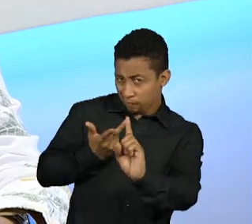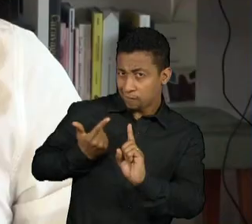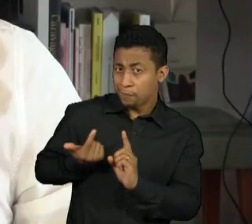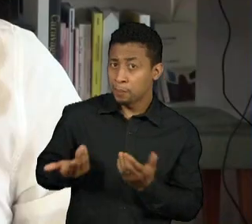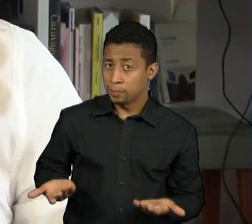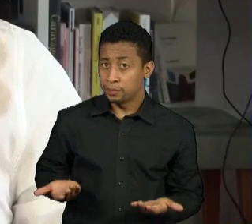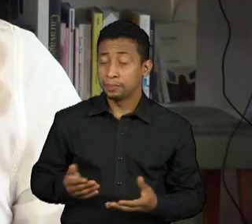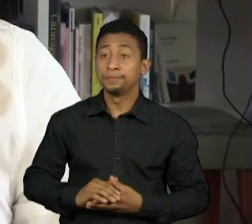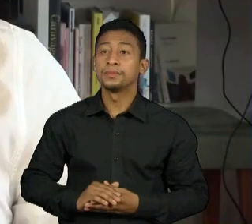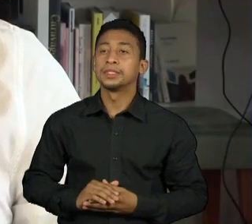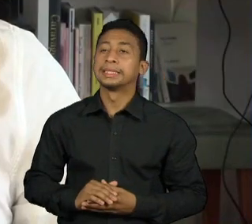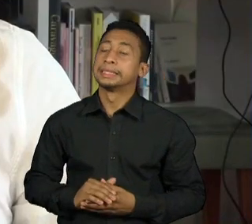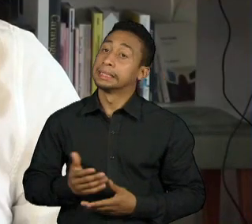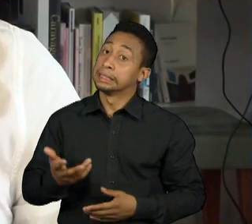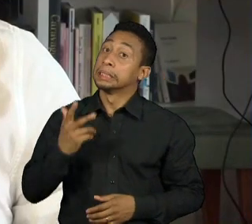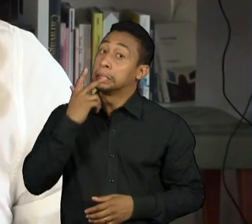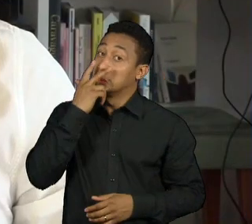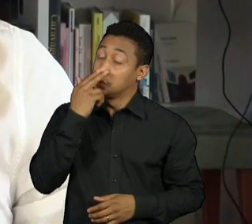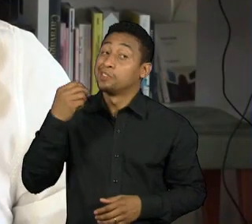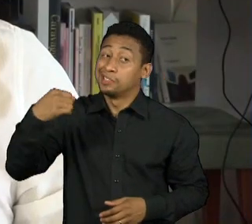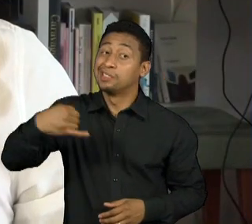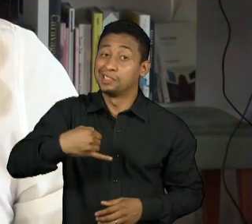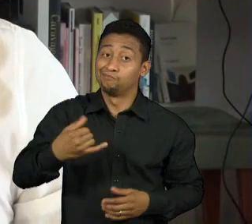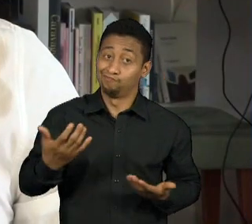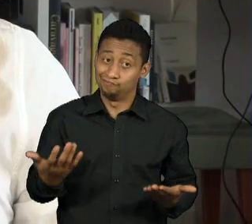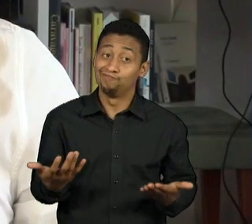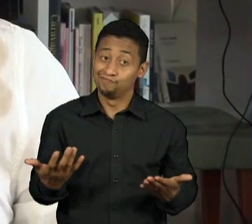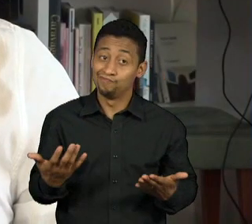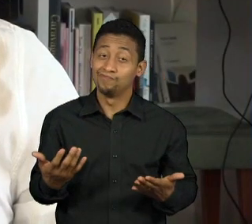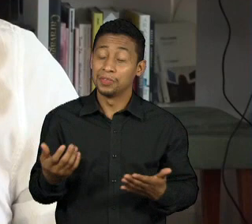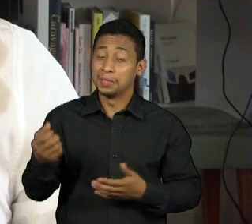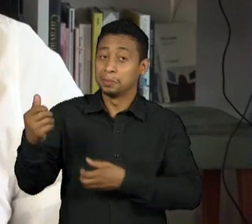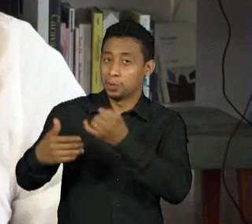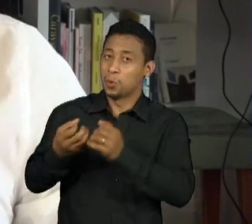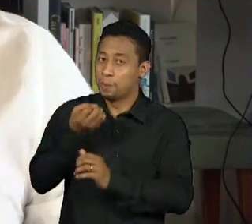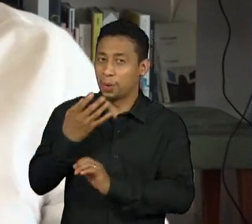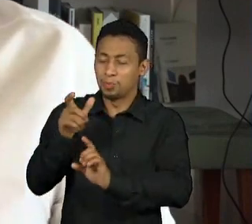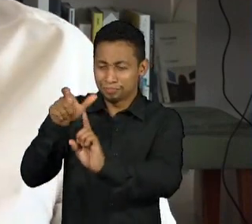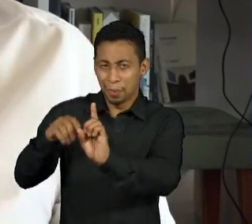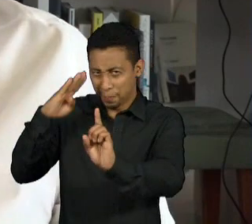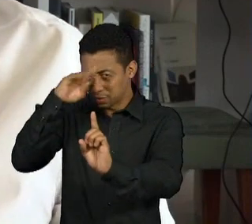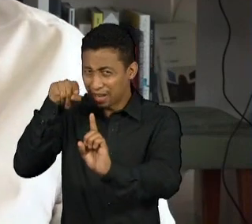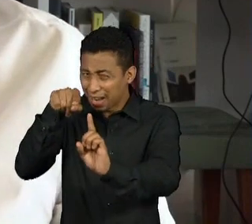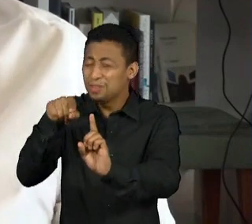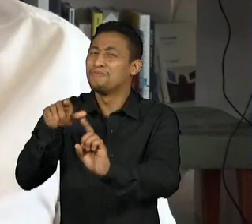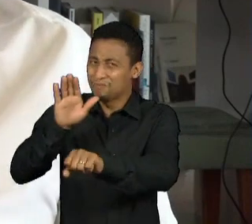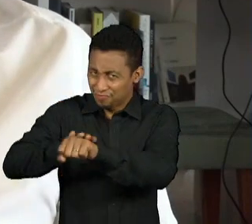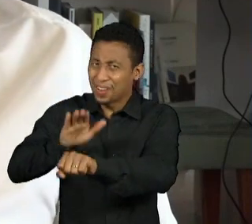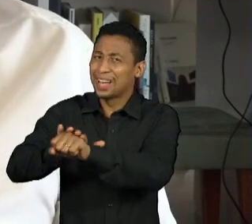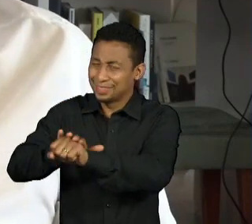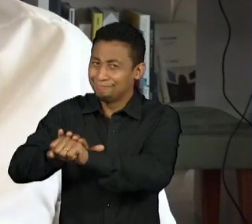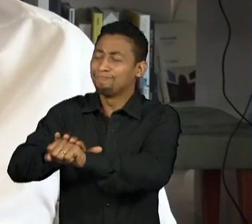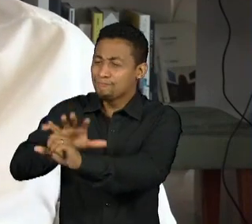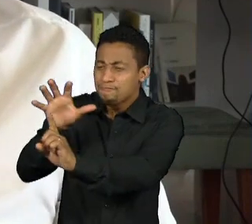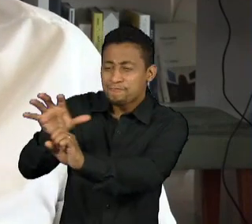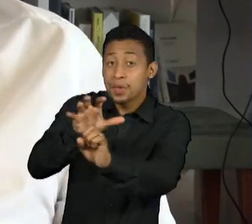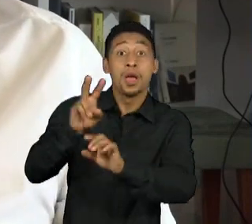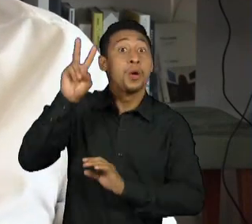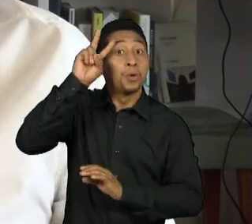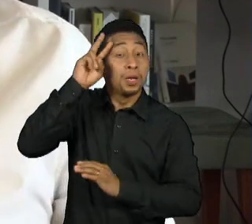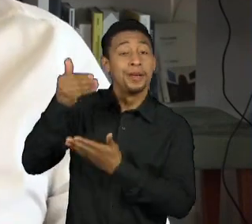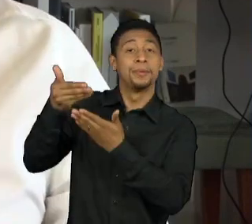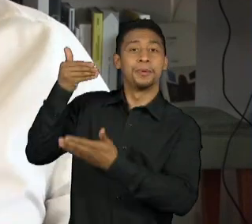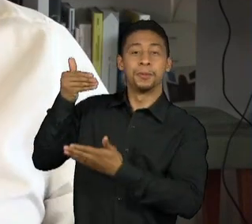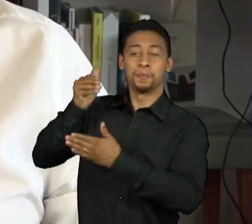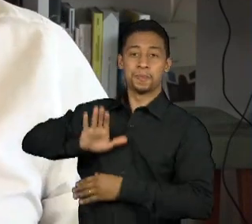Sim, eu acho que é uma boa definição, Ale, eu acho que sim. Eu me lembro durante a campanha, tinha a